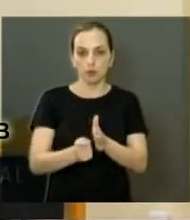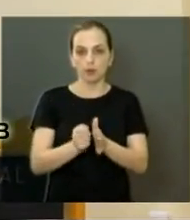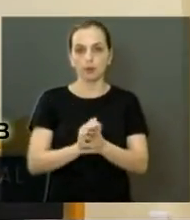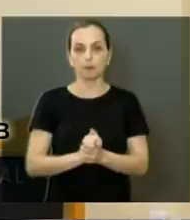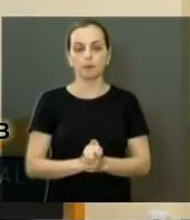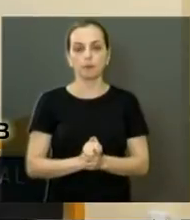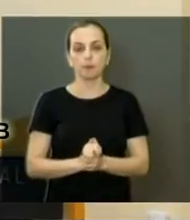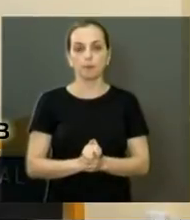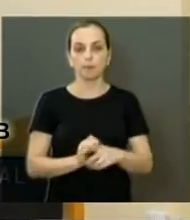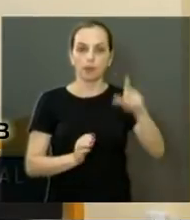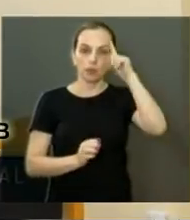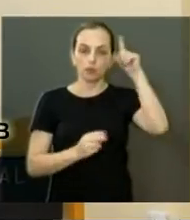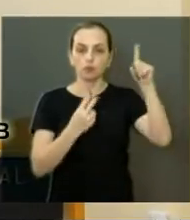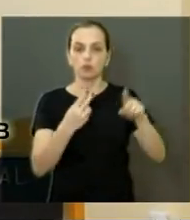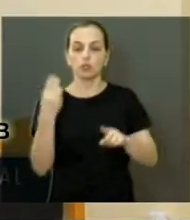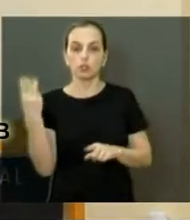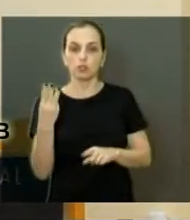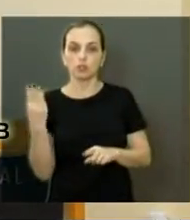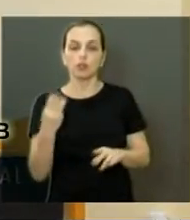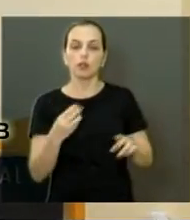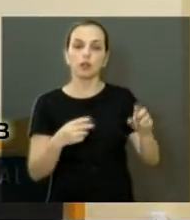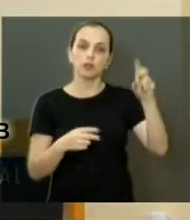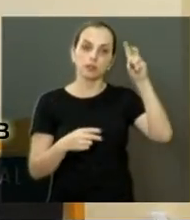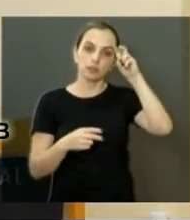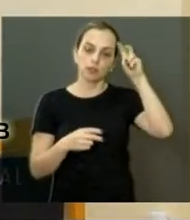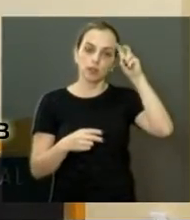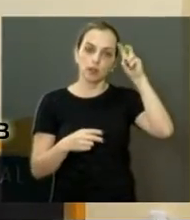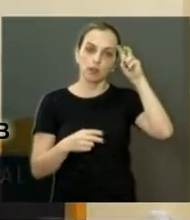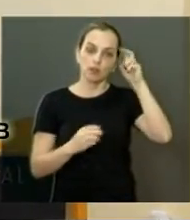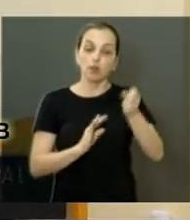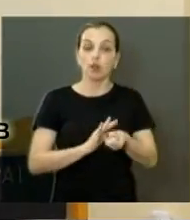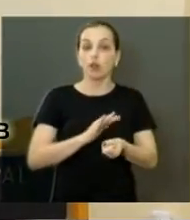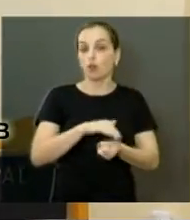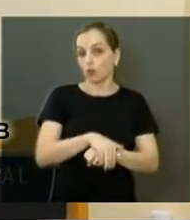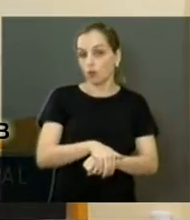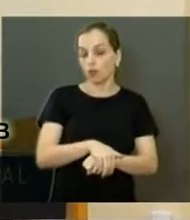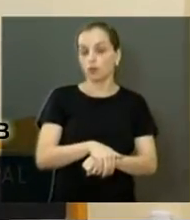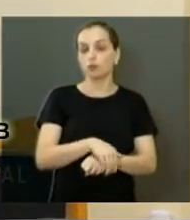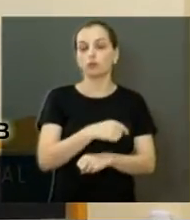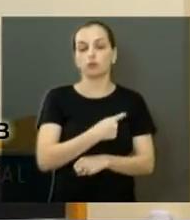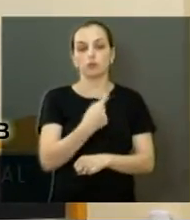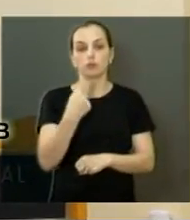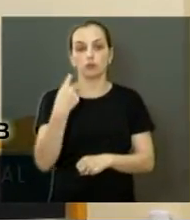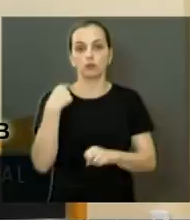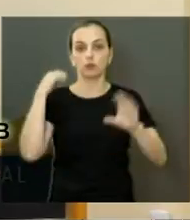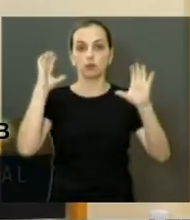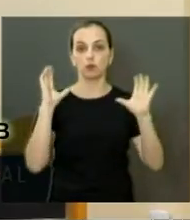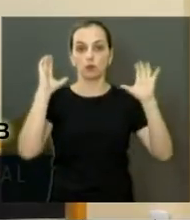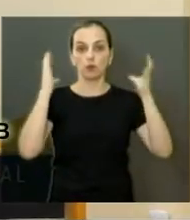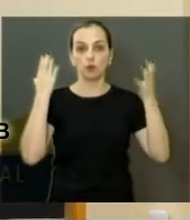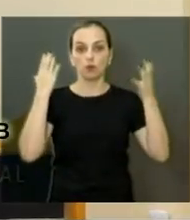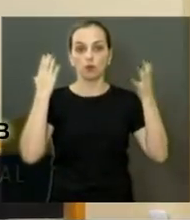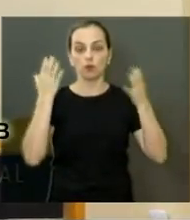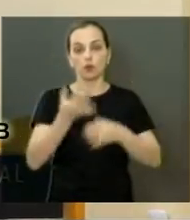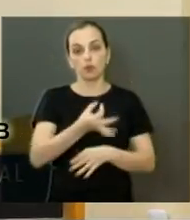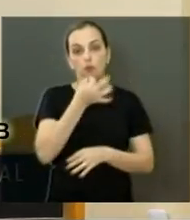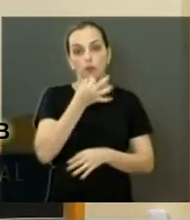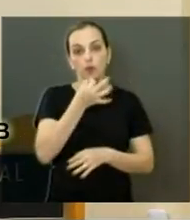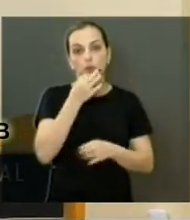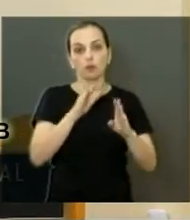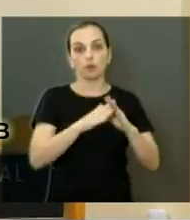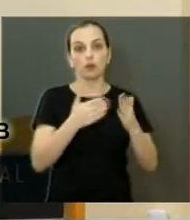No dia 23, ainda na quinta-feira à noite, tivemos a oportunidade de um evento proposto aí pela